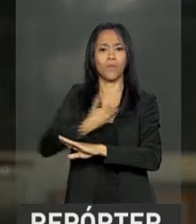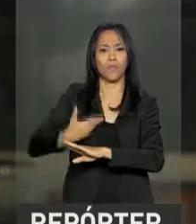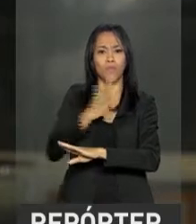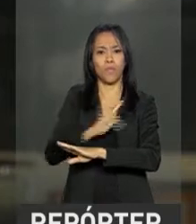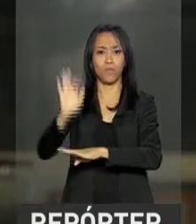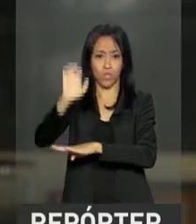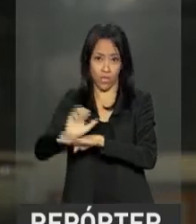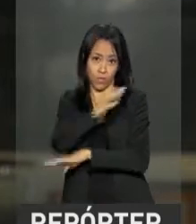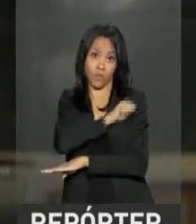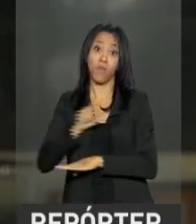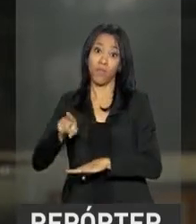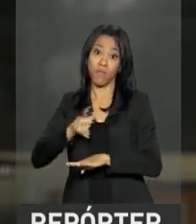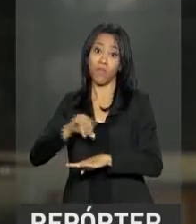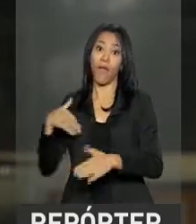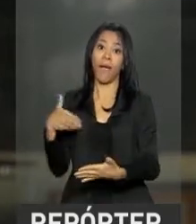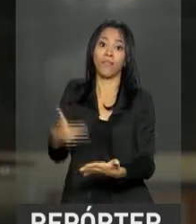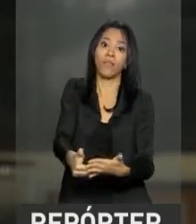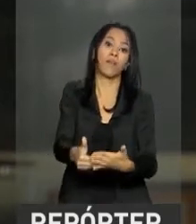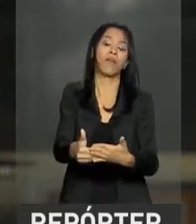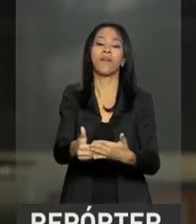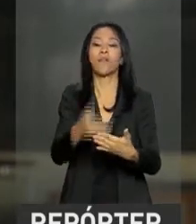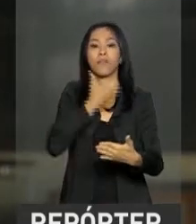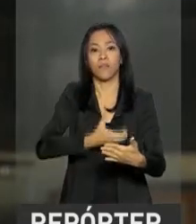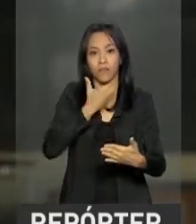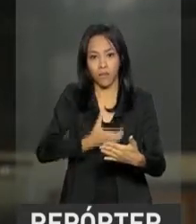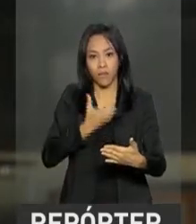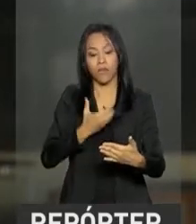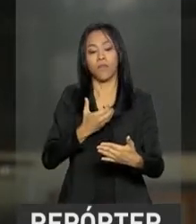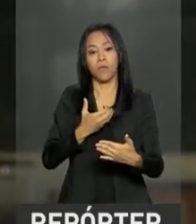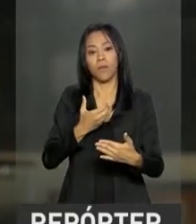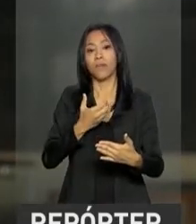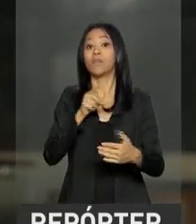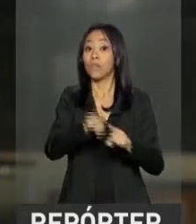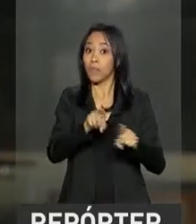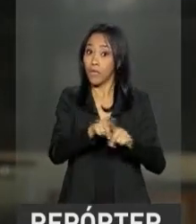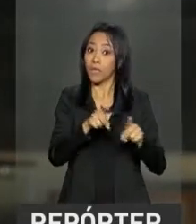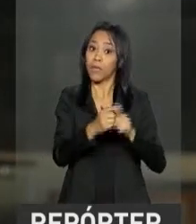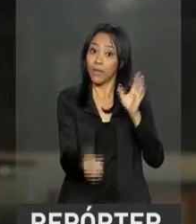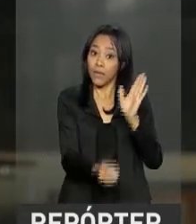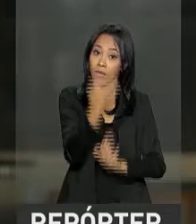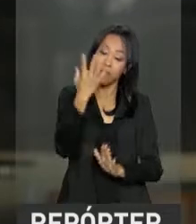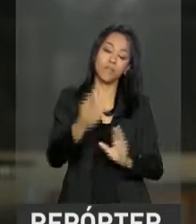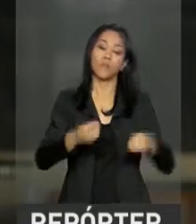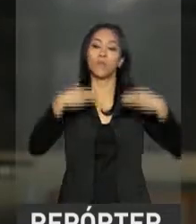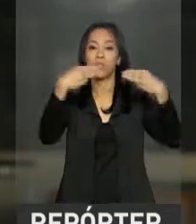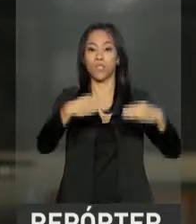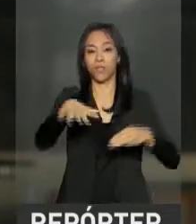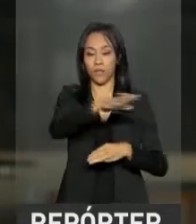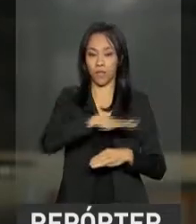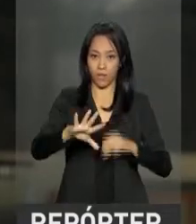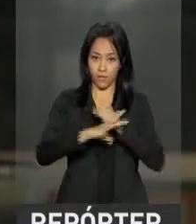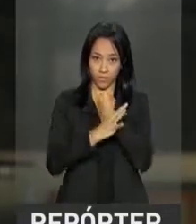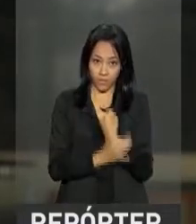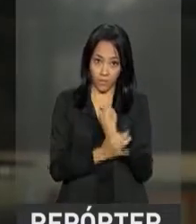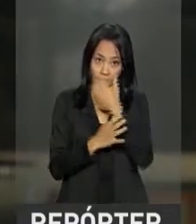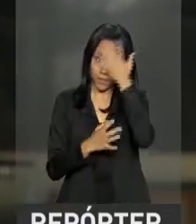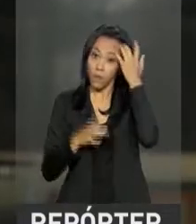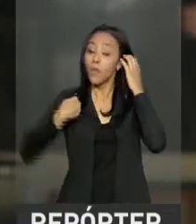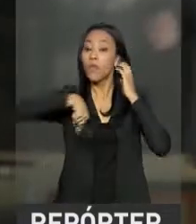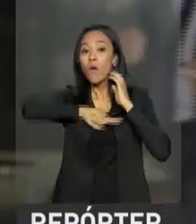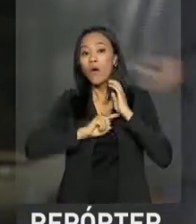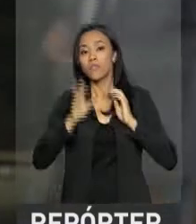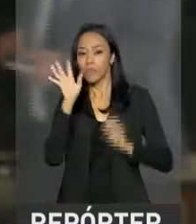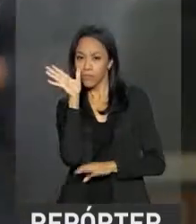e que vai durar até dezembro deste ano e também depois da criação do Ministério Extraordinário da Segurança Pública. A gente